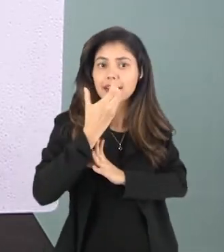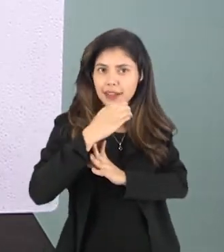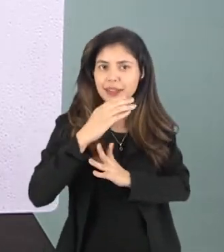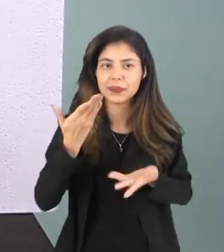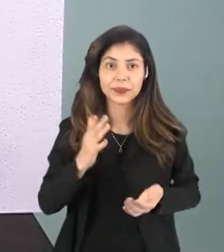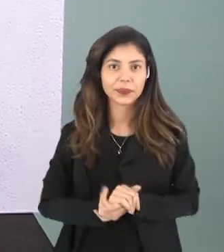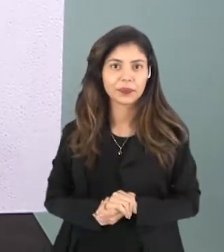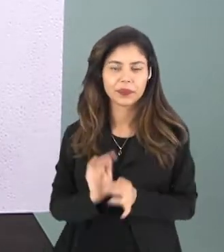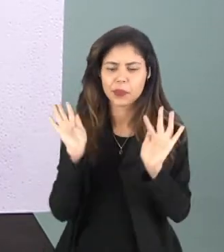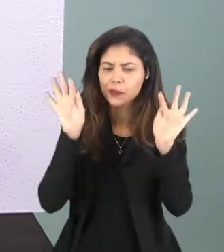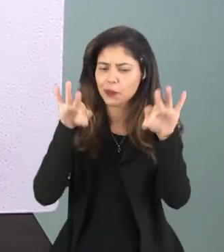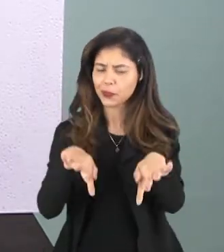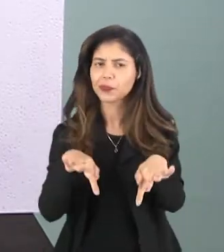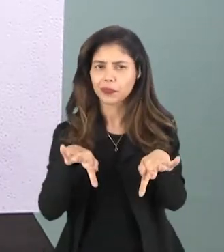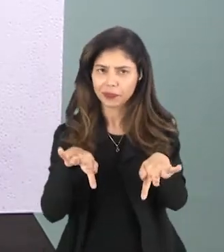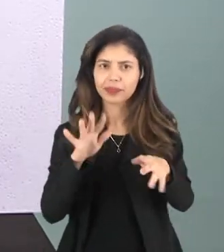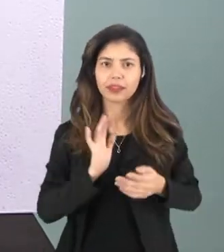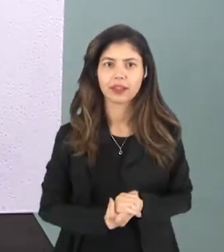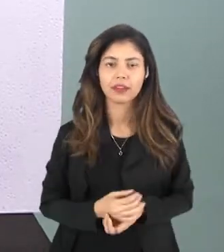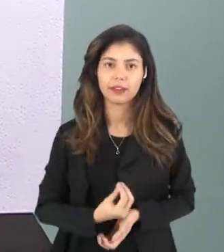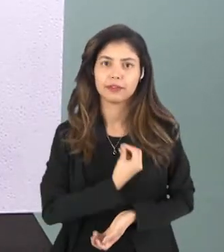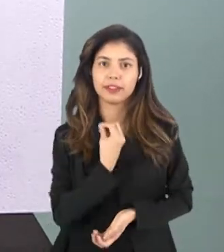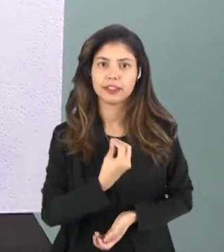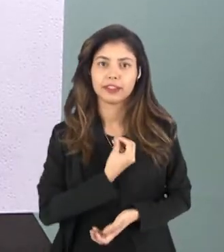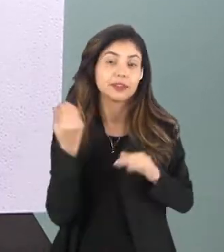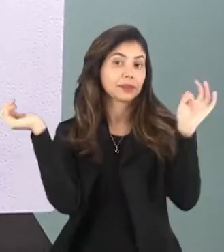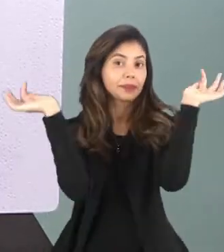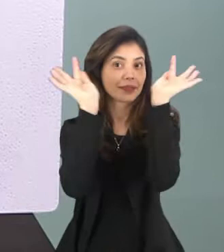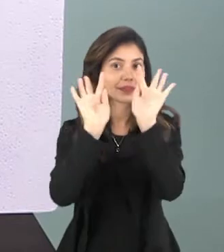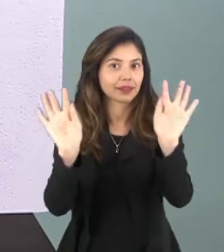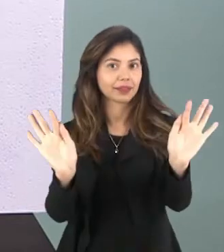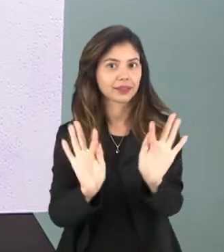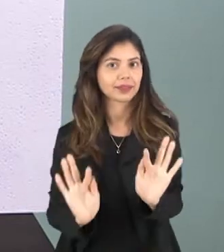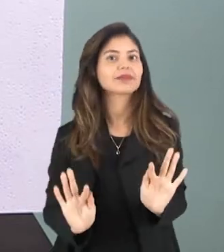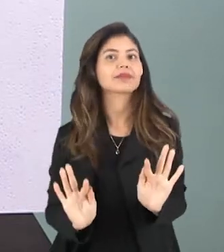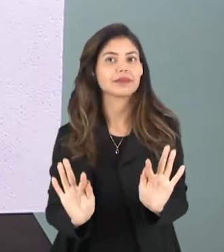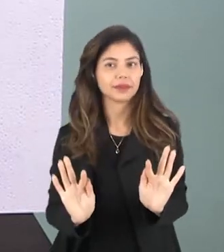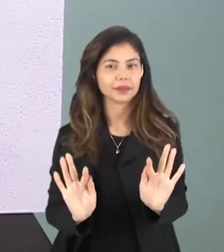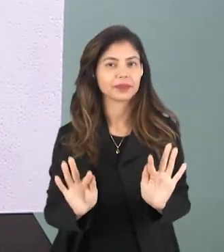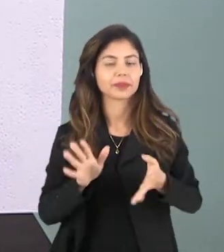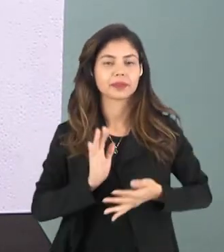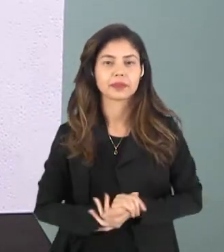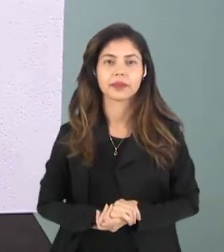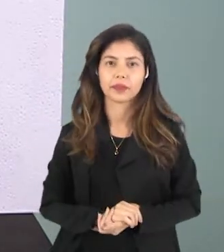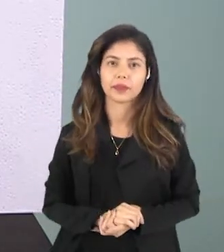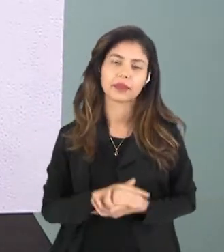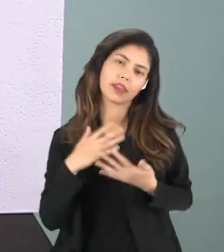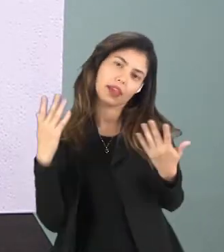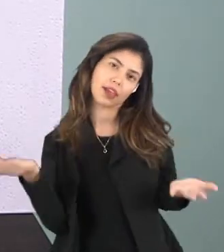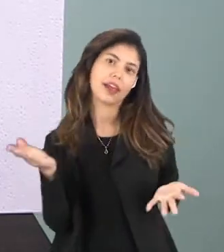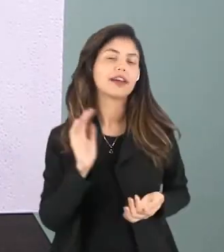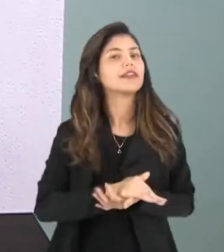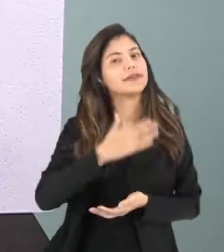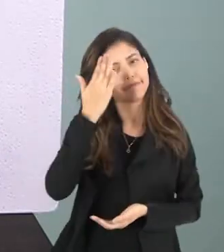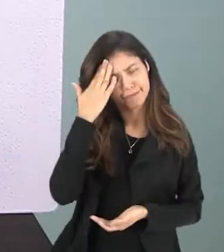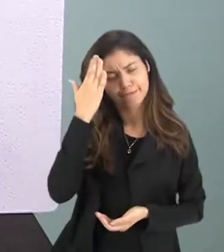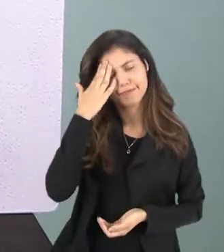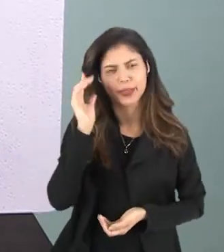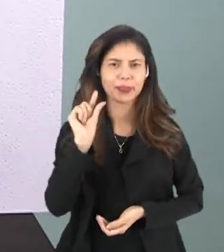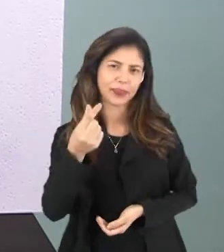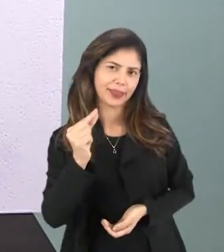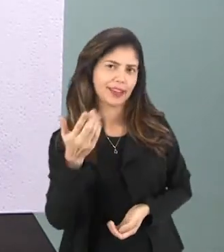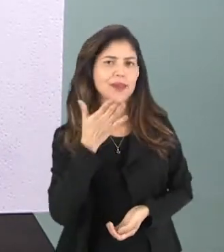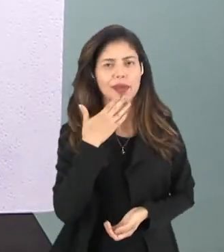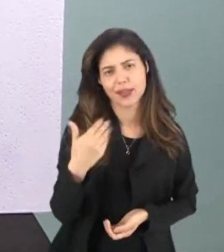e no final ela viveu feliz para sempre ah agora deu para entender